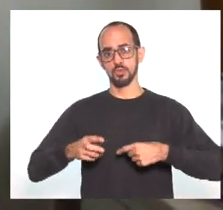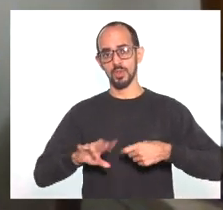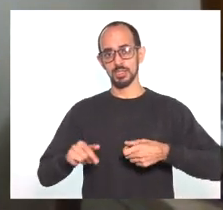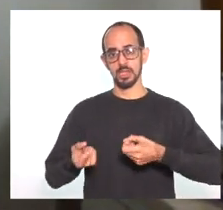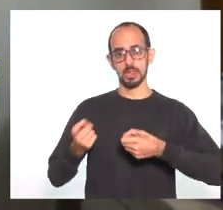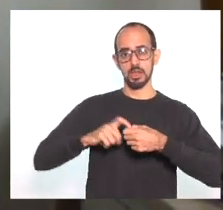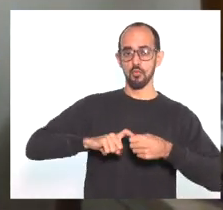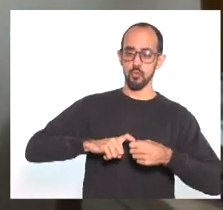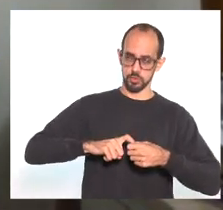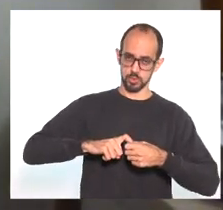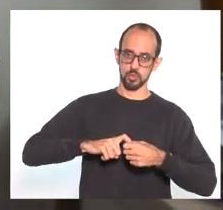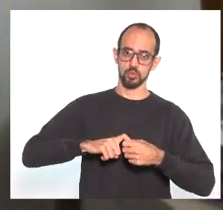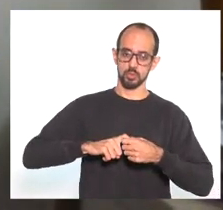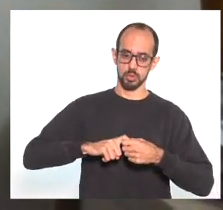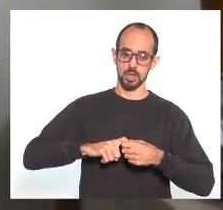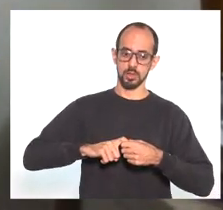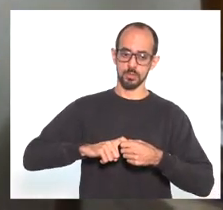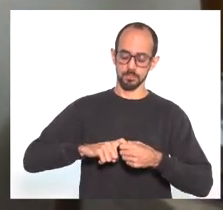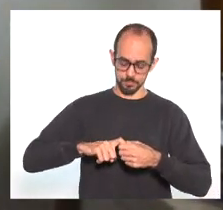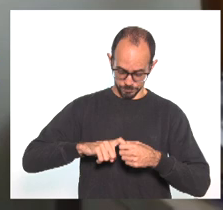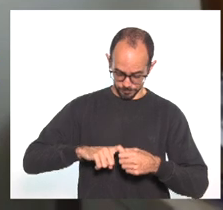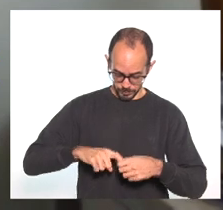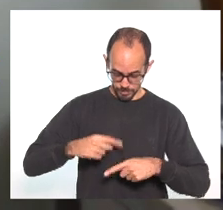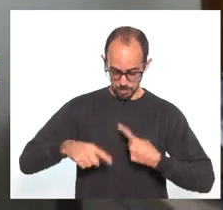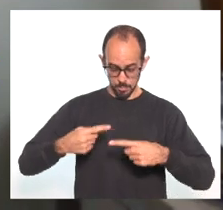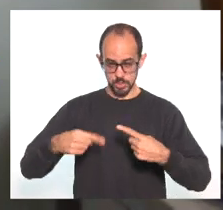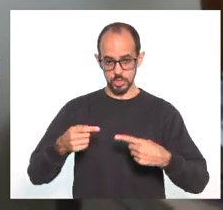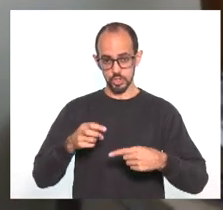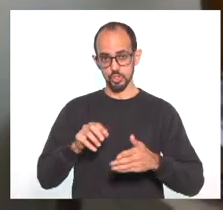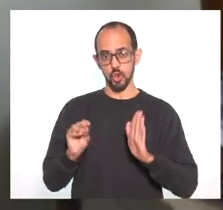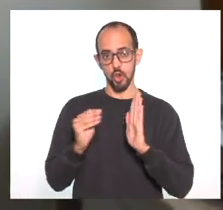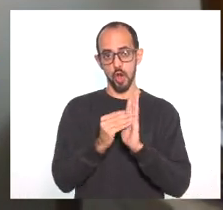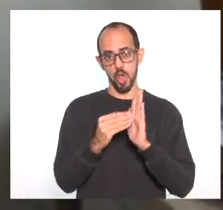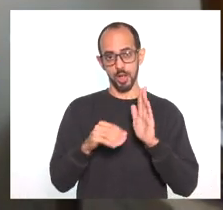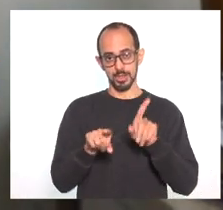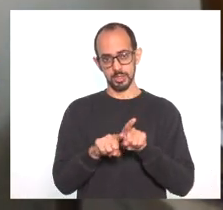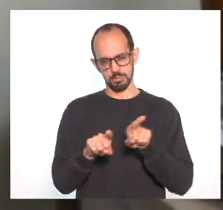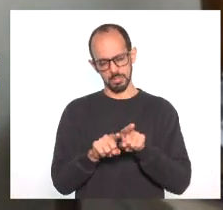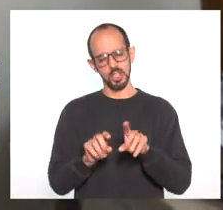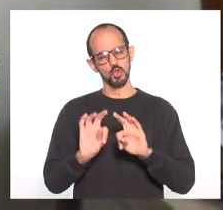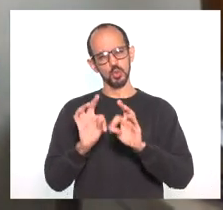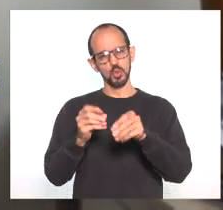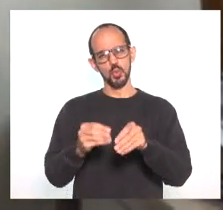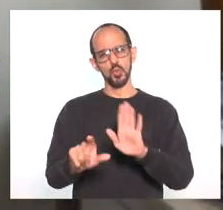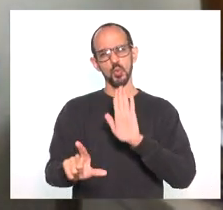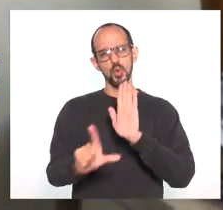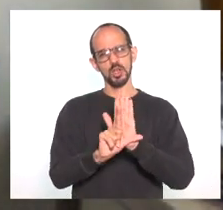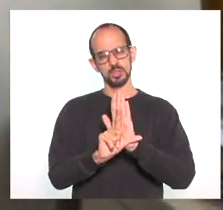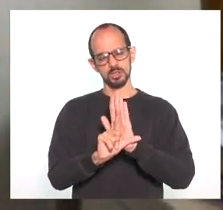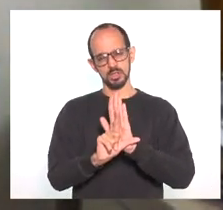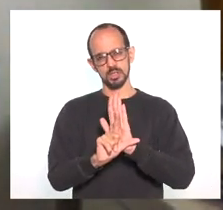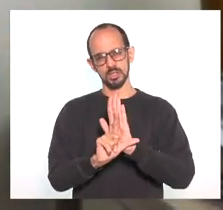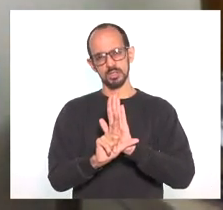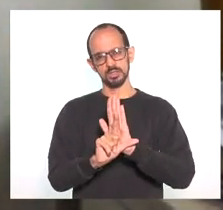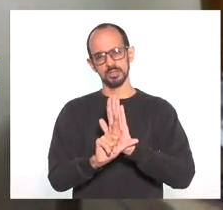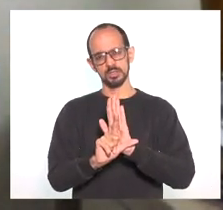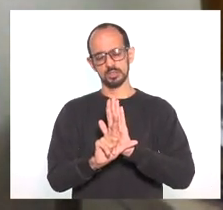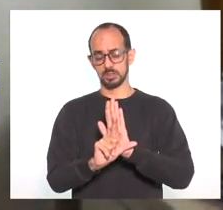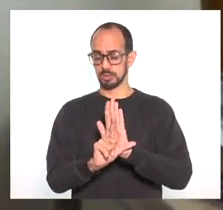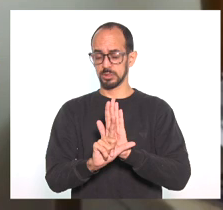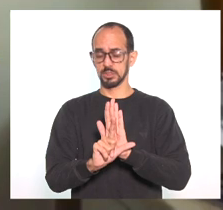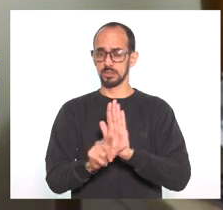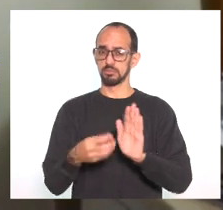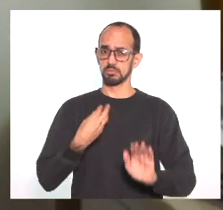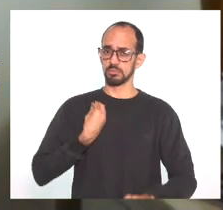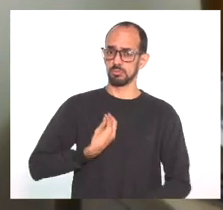devolvido. Depois a gente vai citar as legislações existentes,